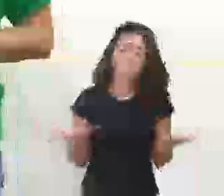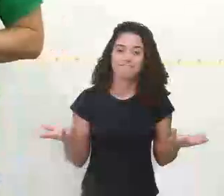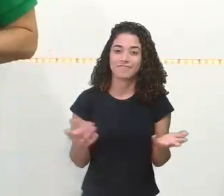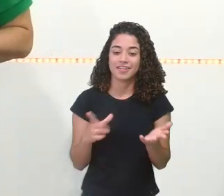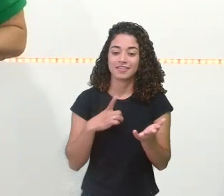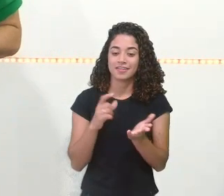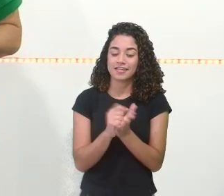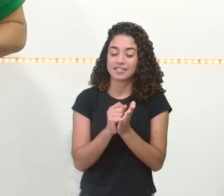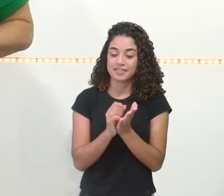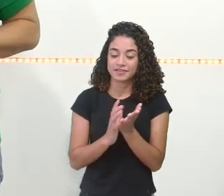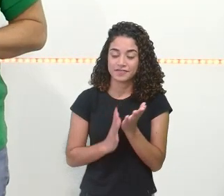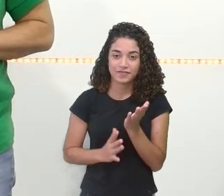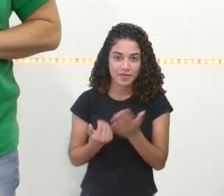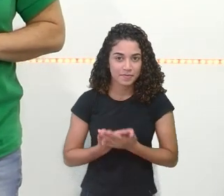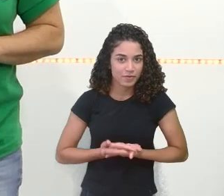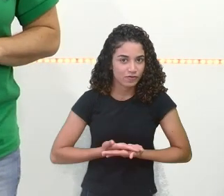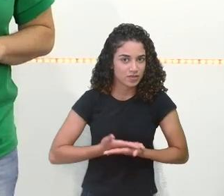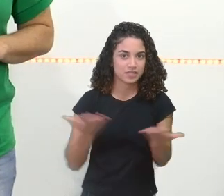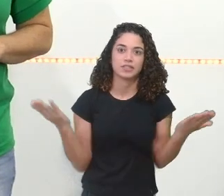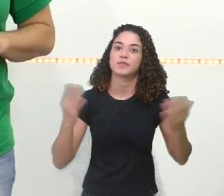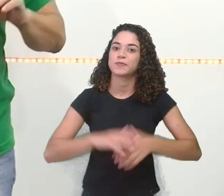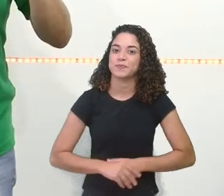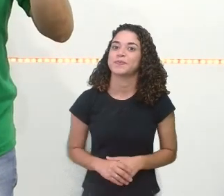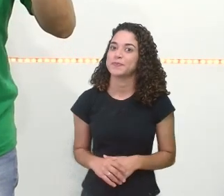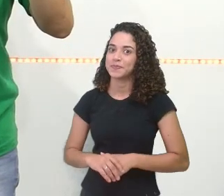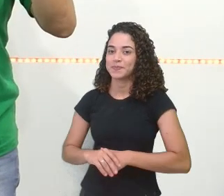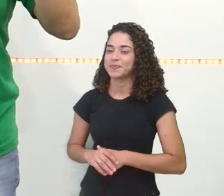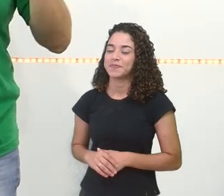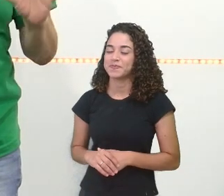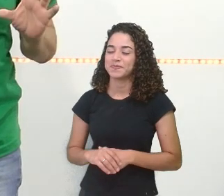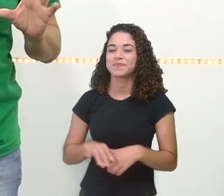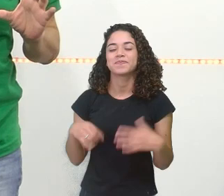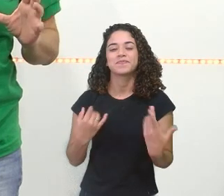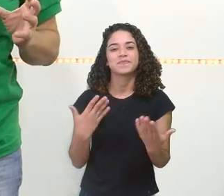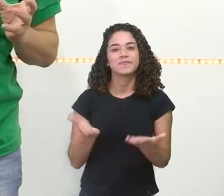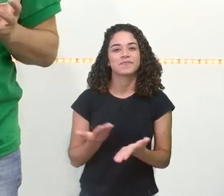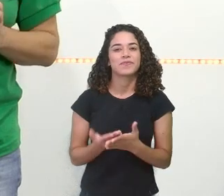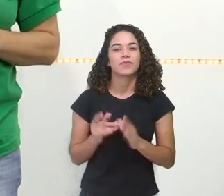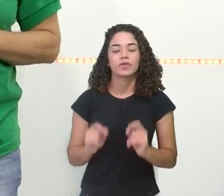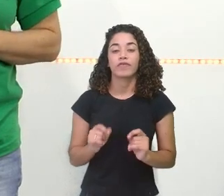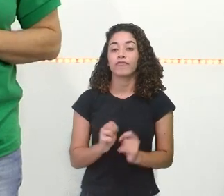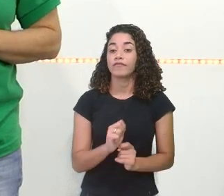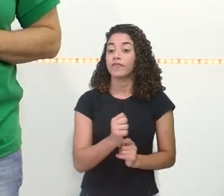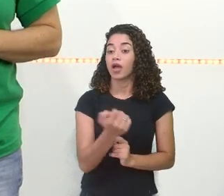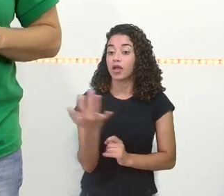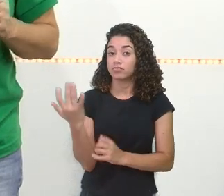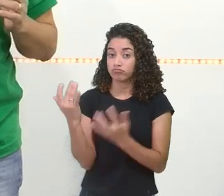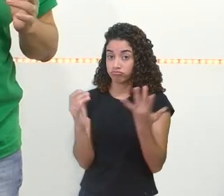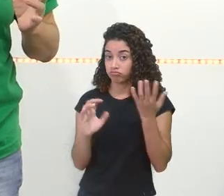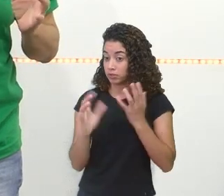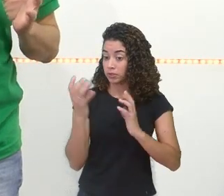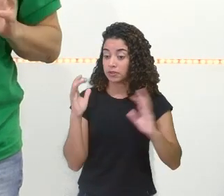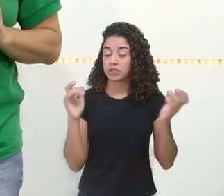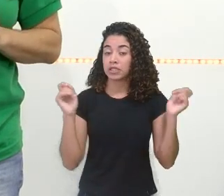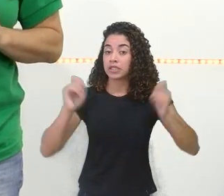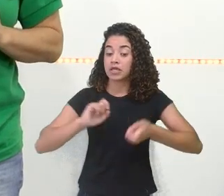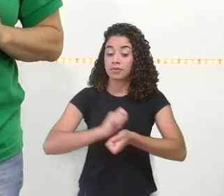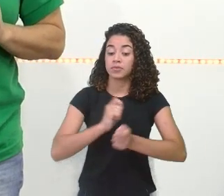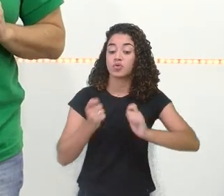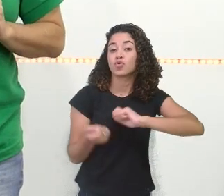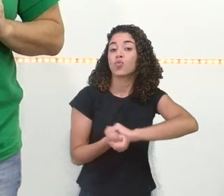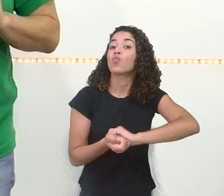tem uma atividade para vocês. Né? Ó, a gente viu que a vegetação se adapta ao